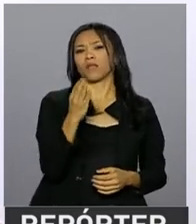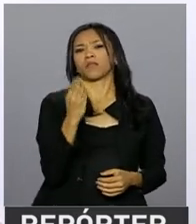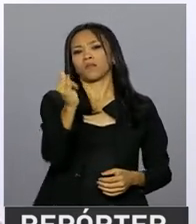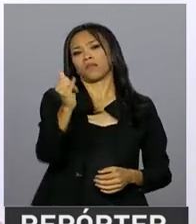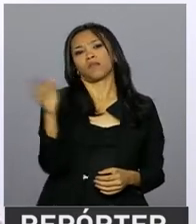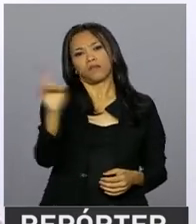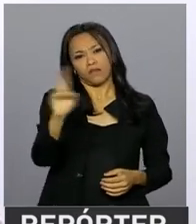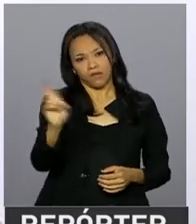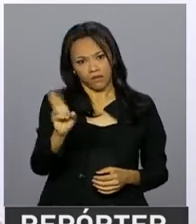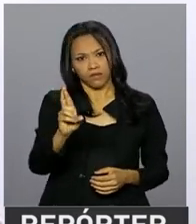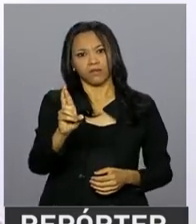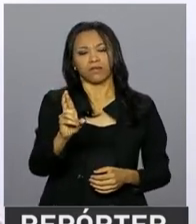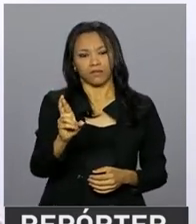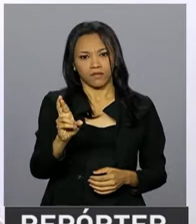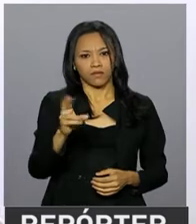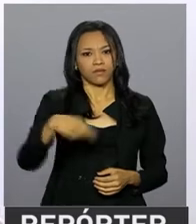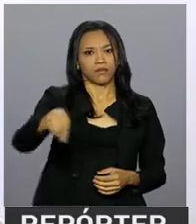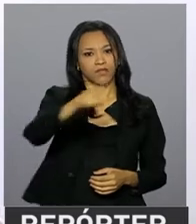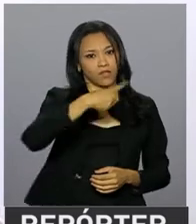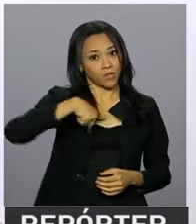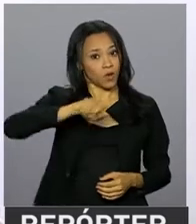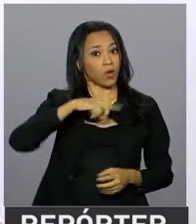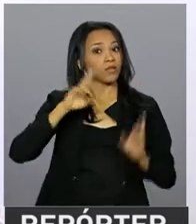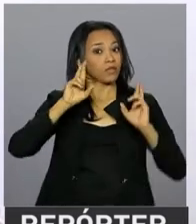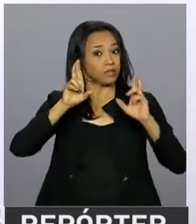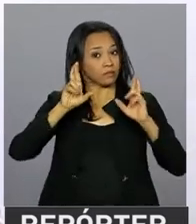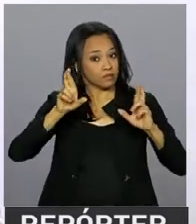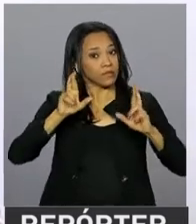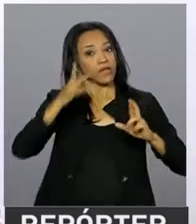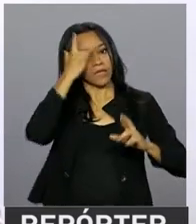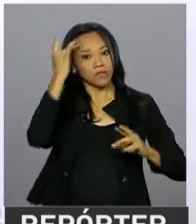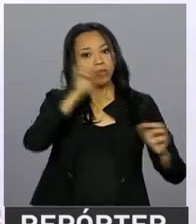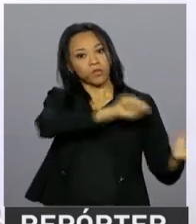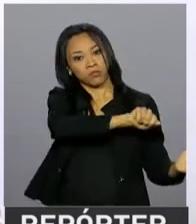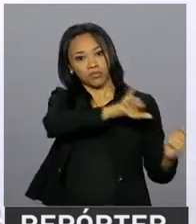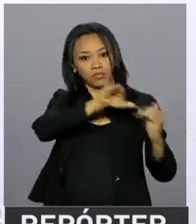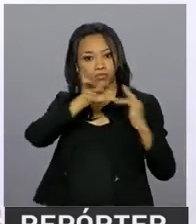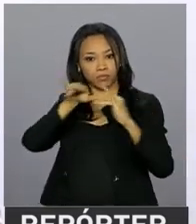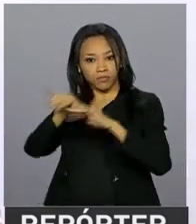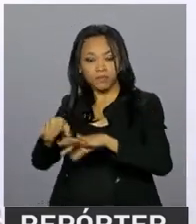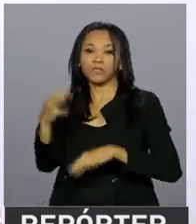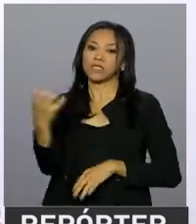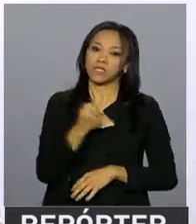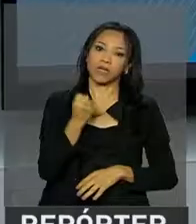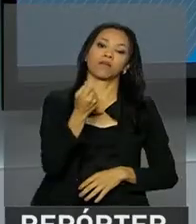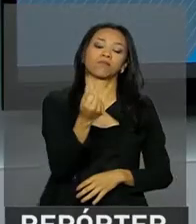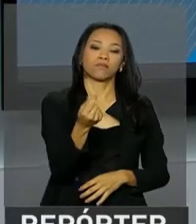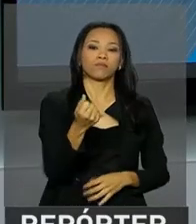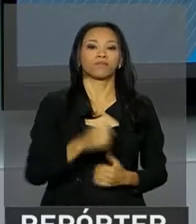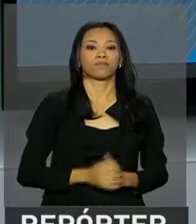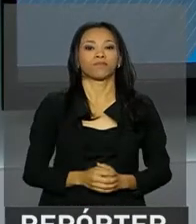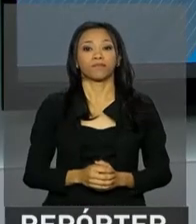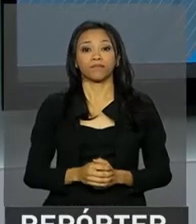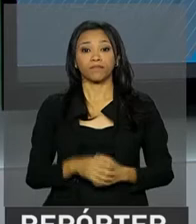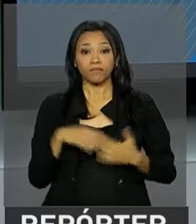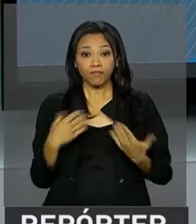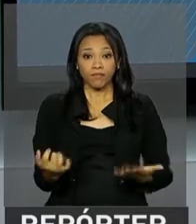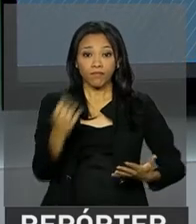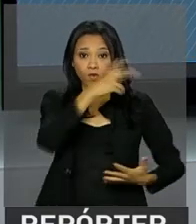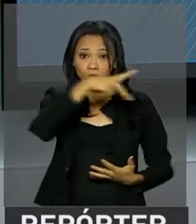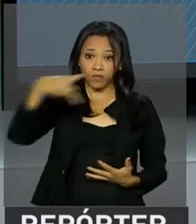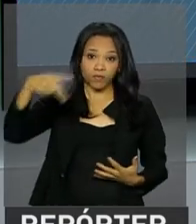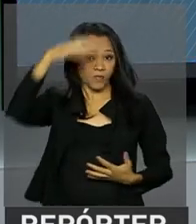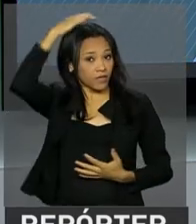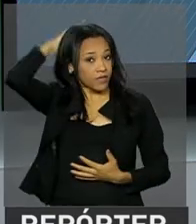reais a perspectiva de pagamento das contas inativas o presidente